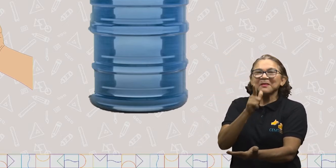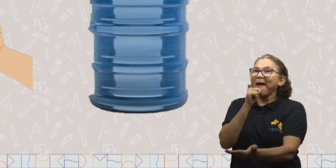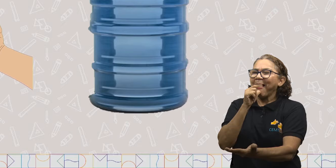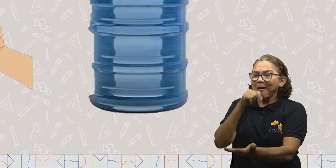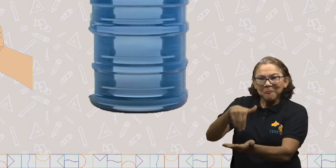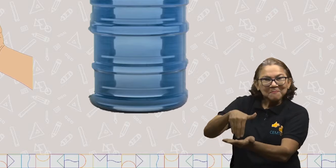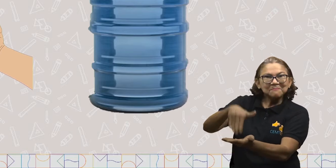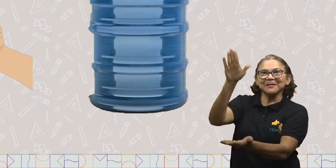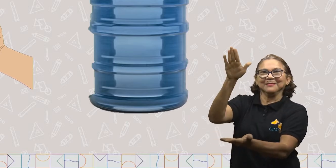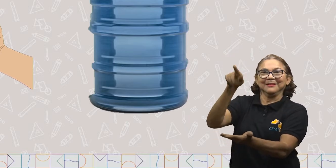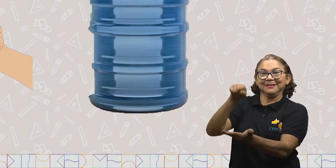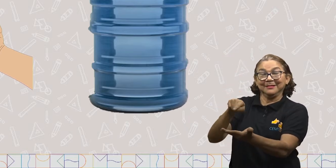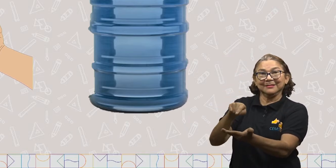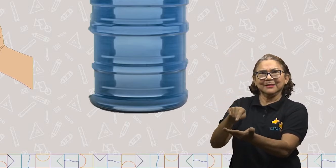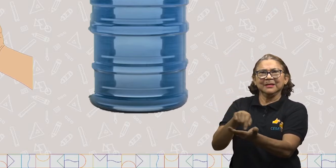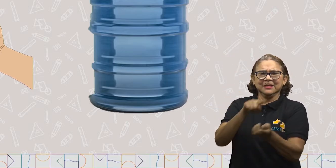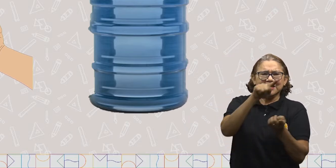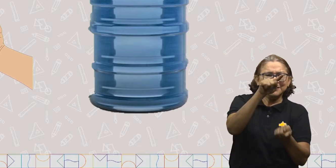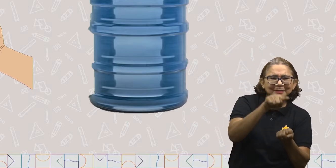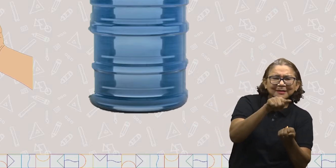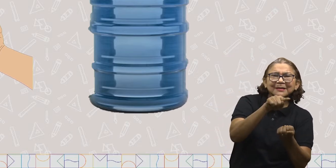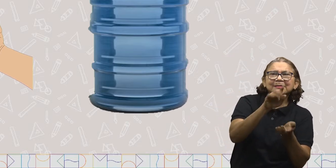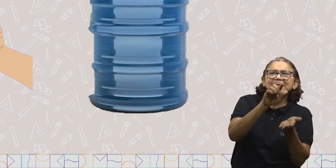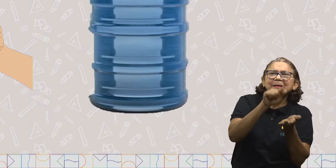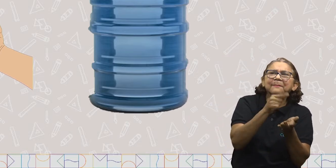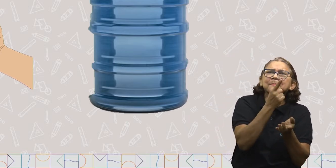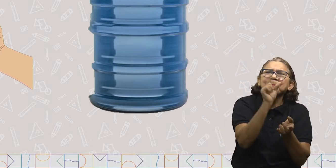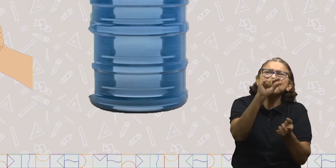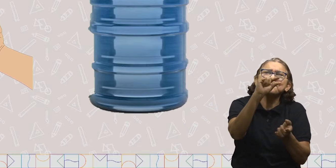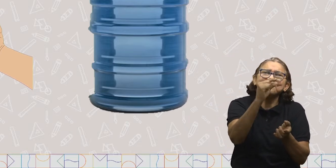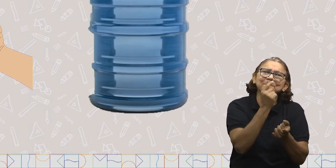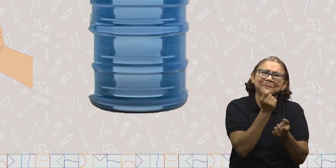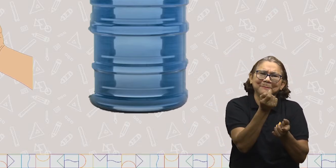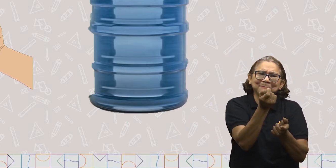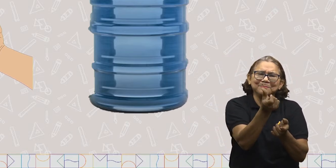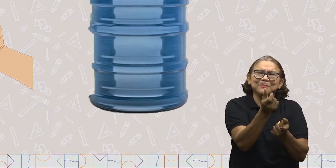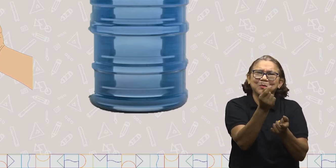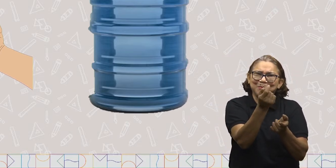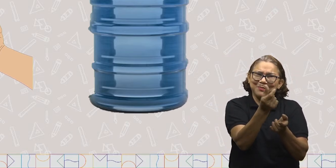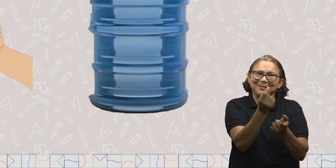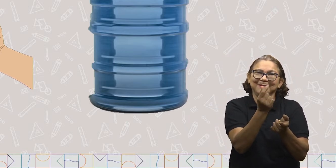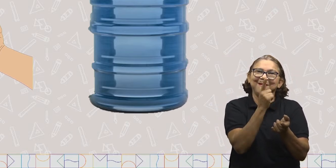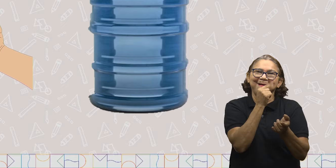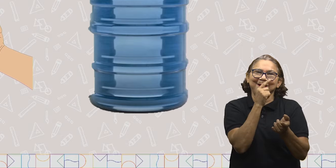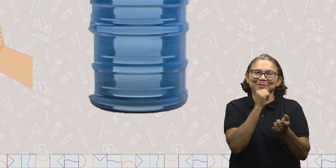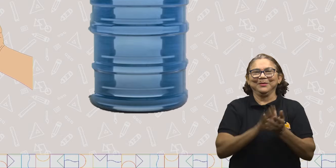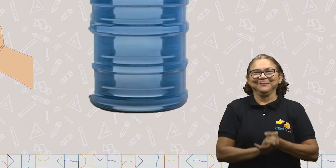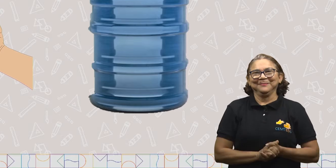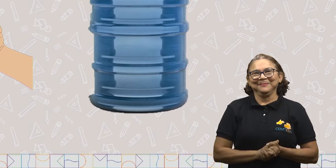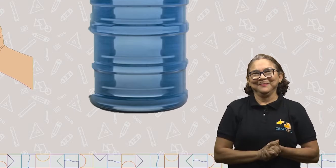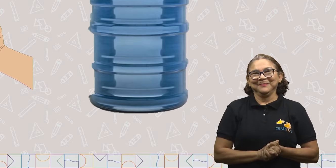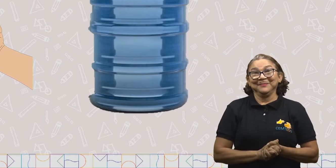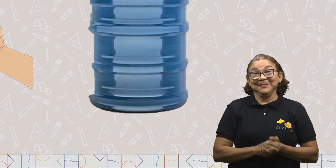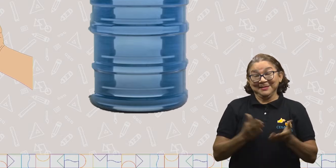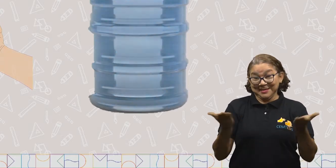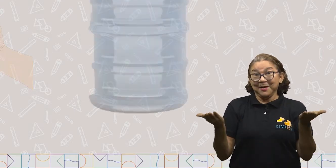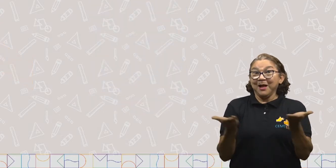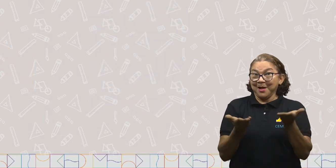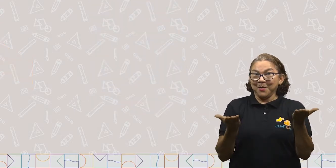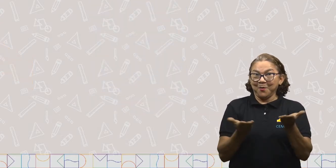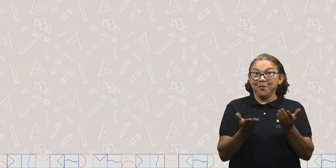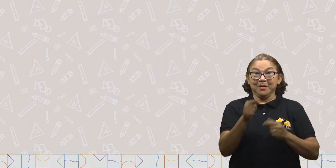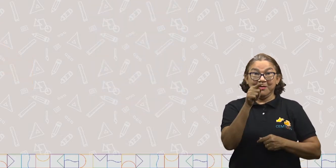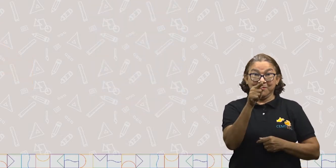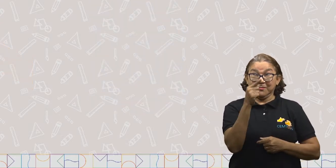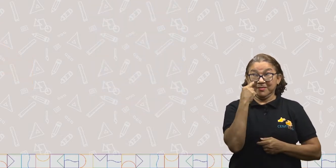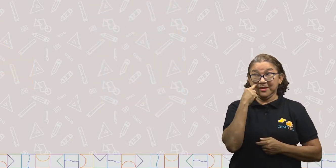a capacidade de água que cabe no garrafão é muito maior do que a capacidade que cabe na garrafa.